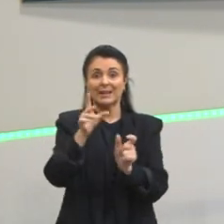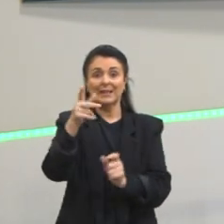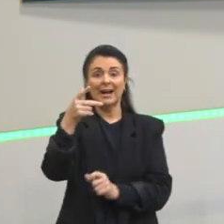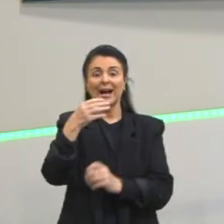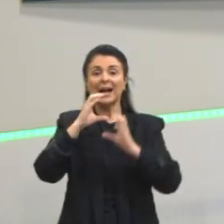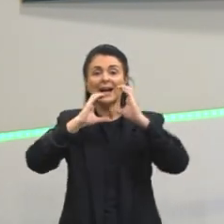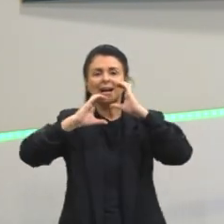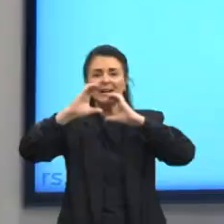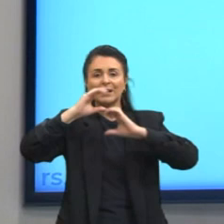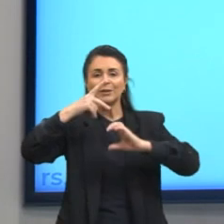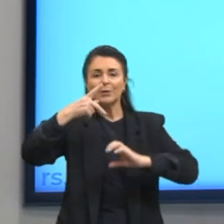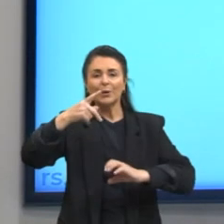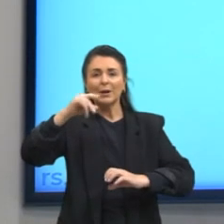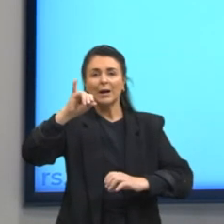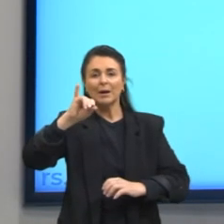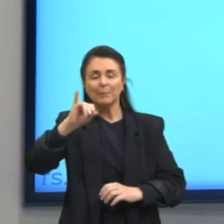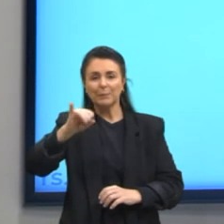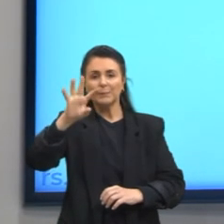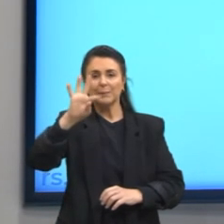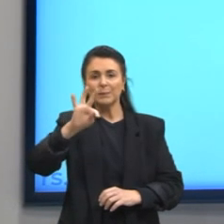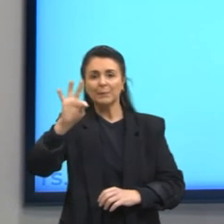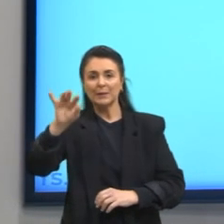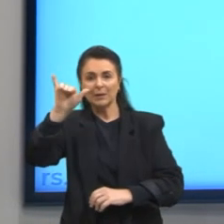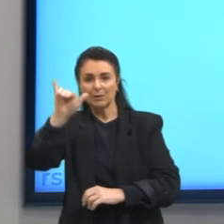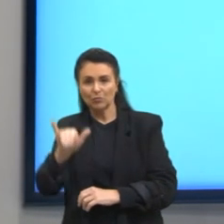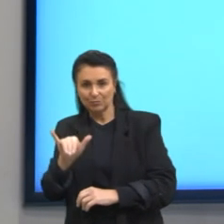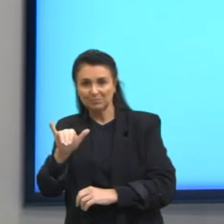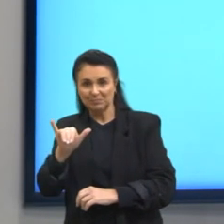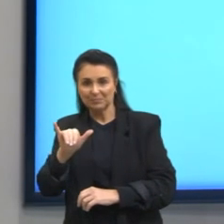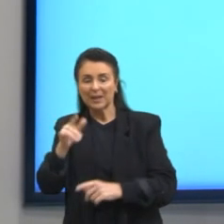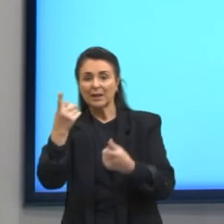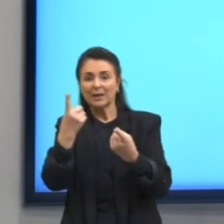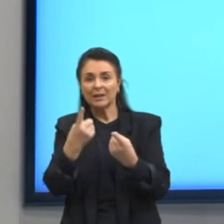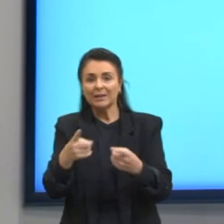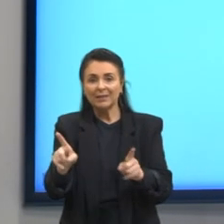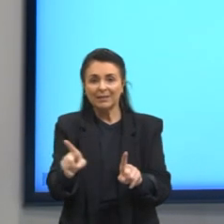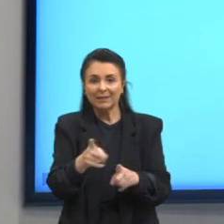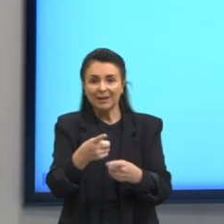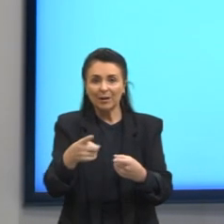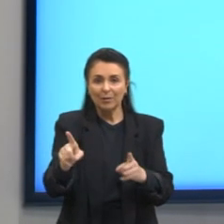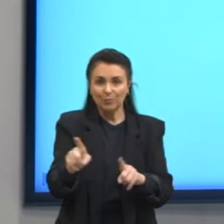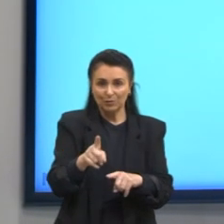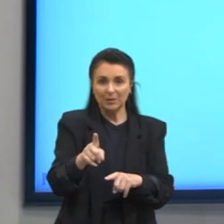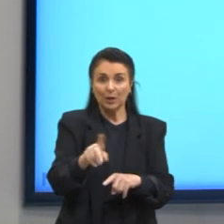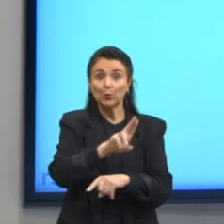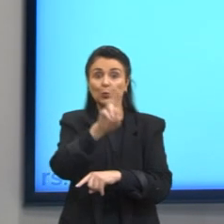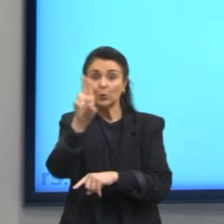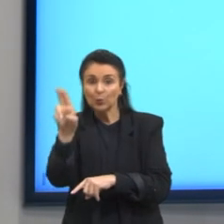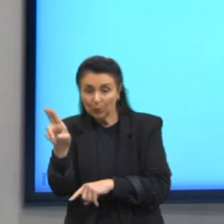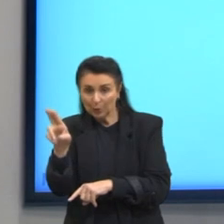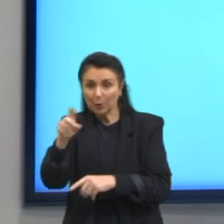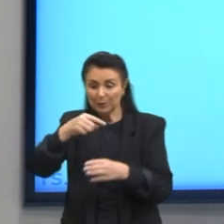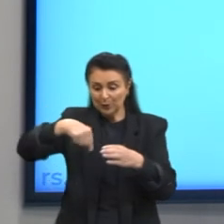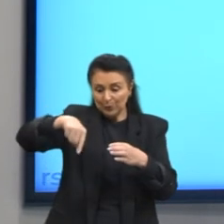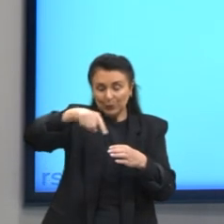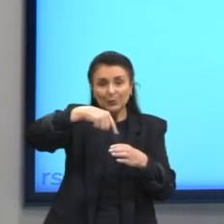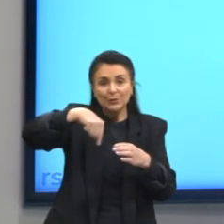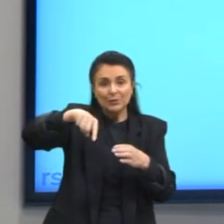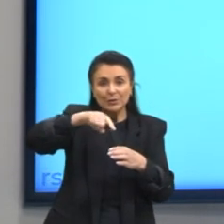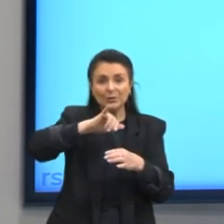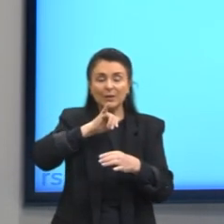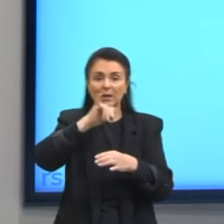do álbum Admirável Chip Novo e exatamente da música que dá nome ao álbum onde ela diz no